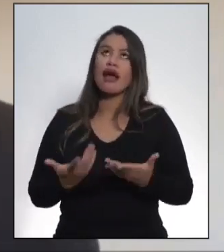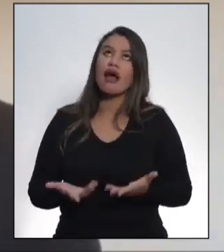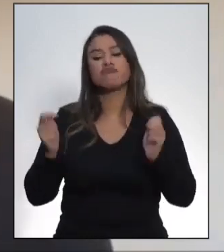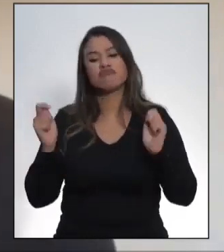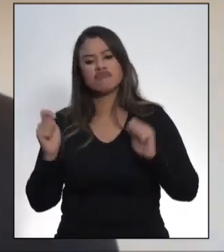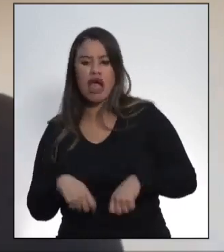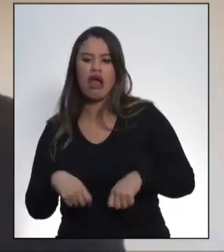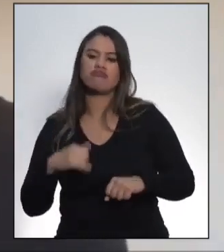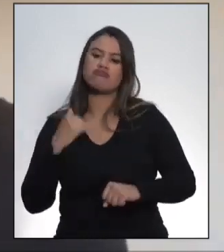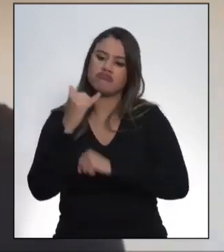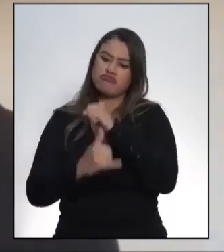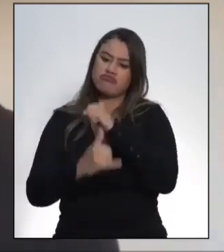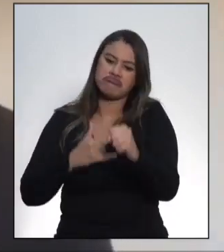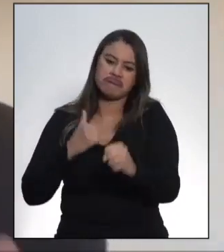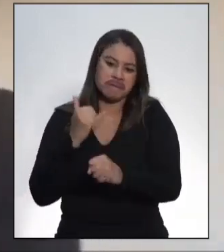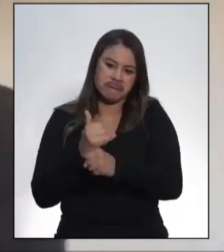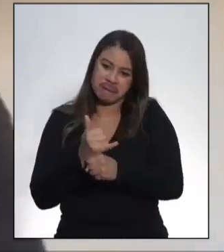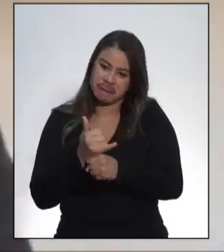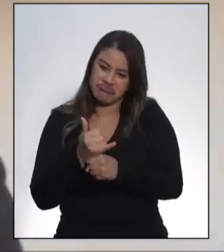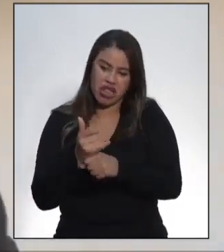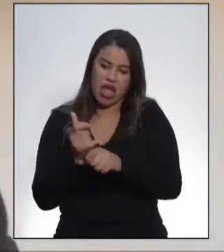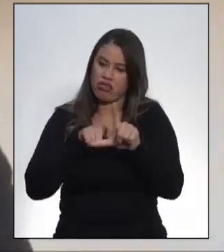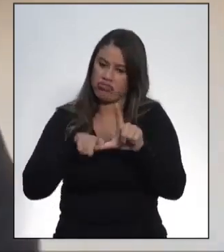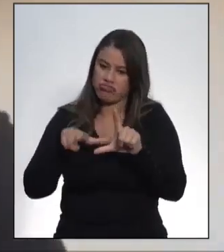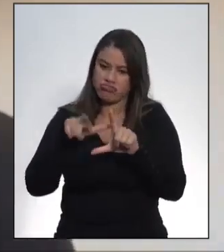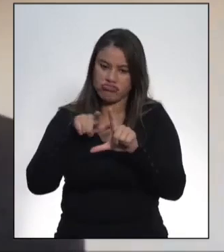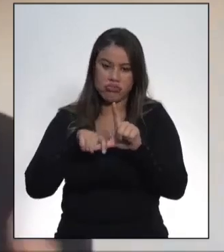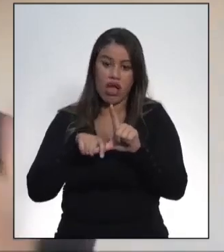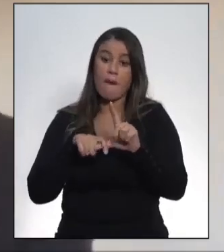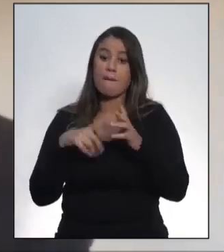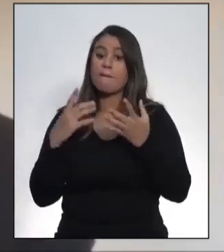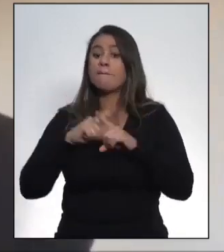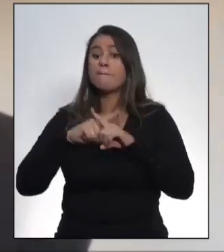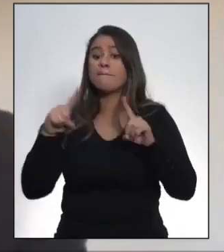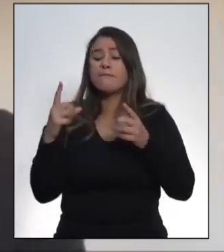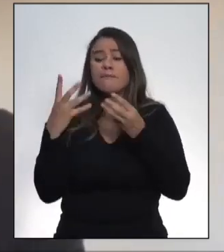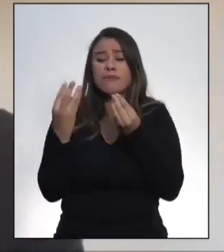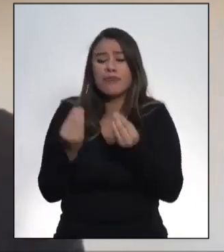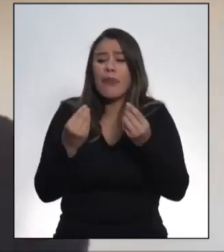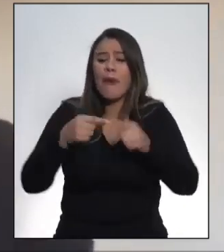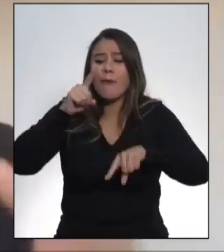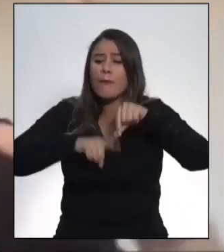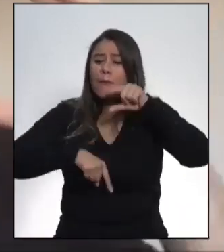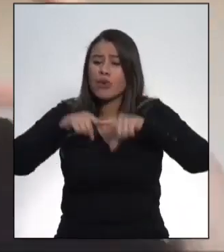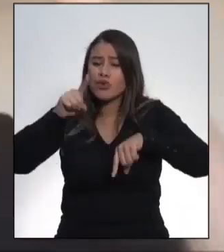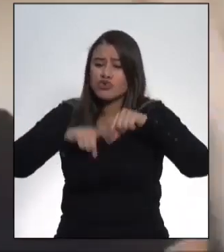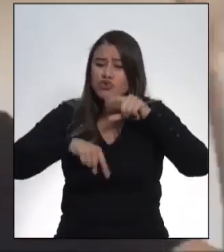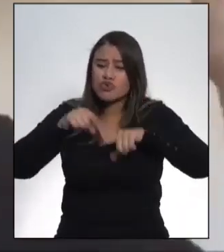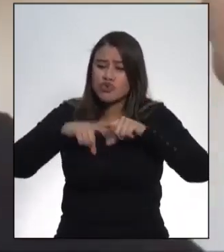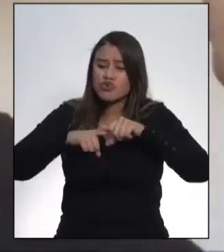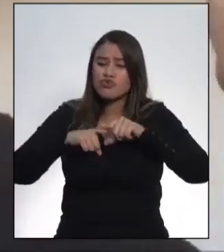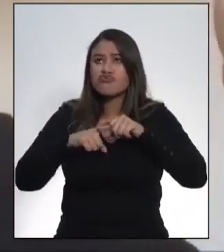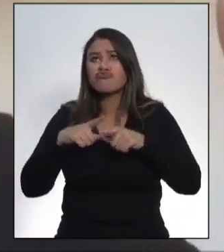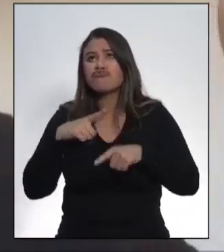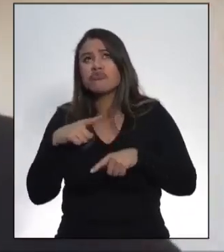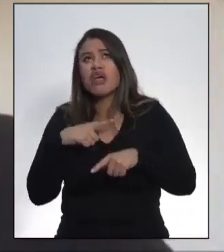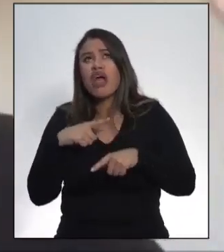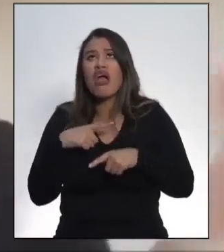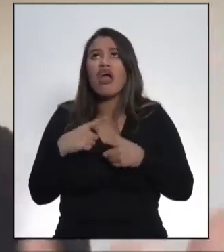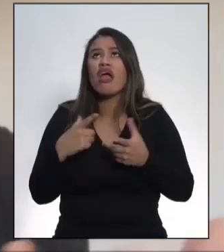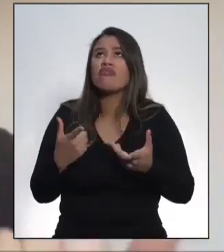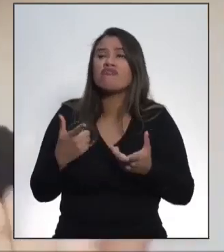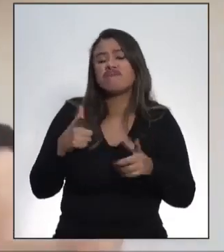Vários produtos não são vendidos digitalmente. Se eles forem digitais, você vai pensar onde vai estar no